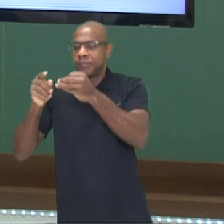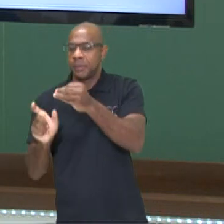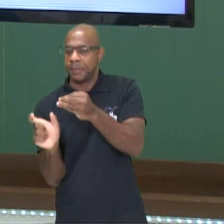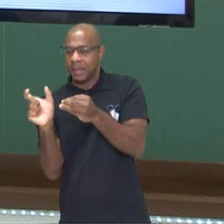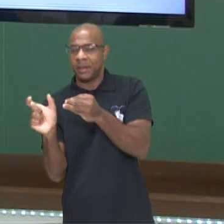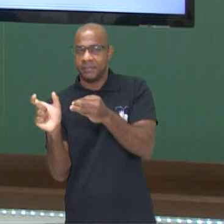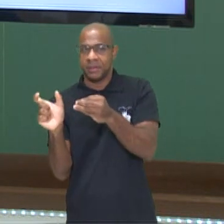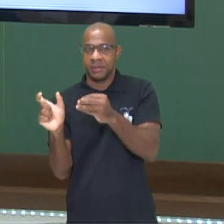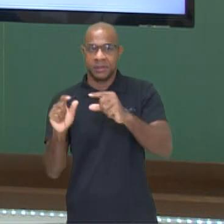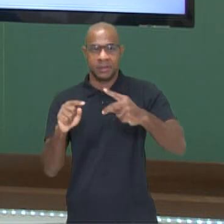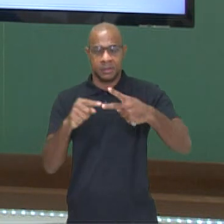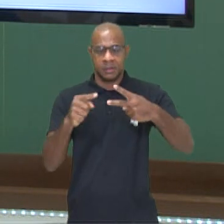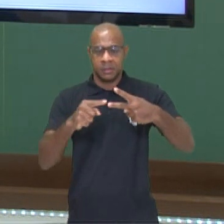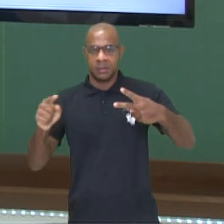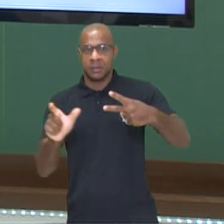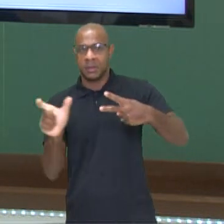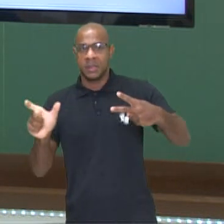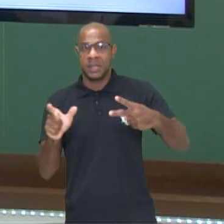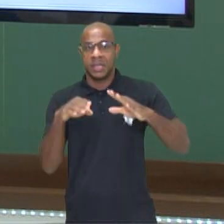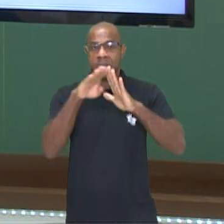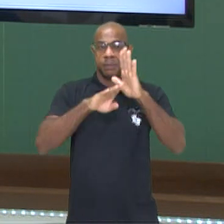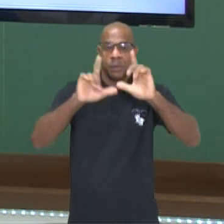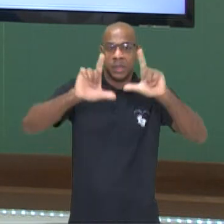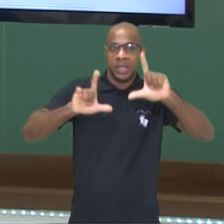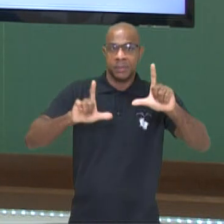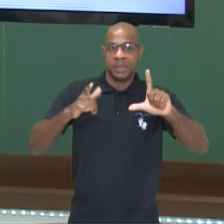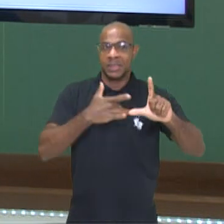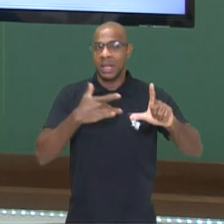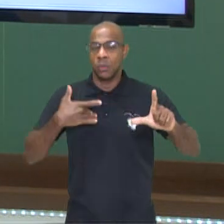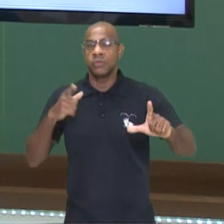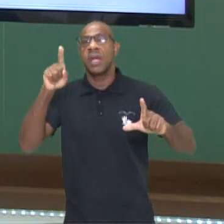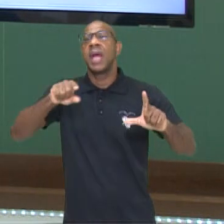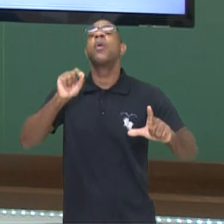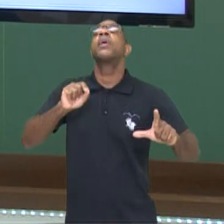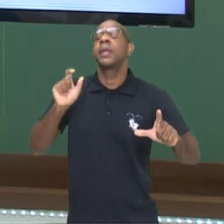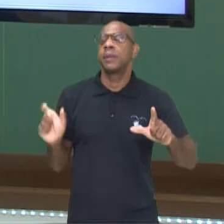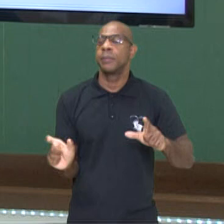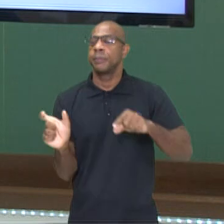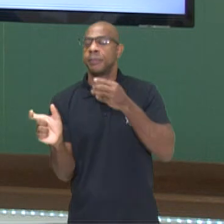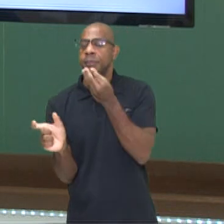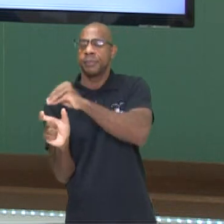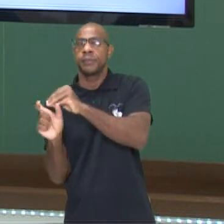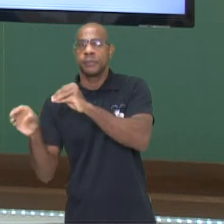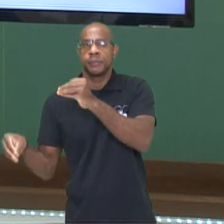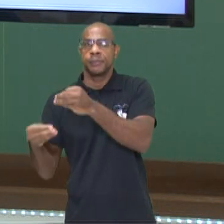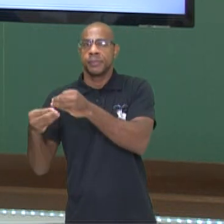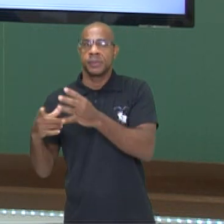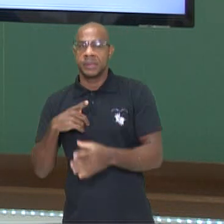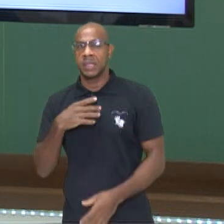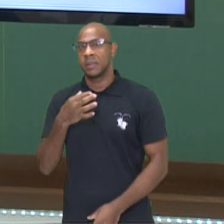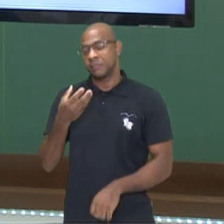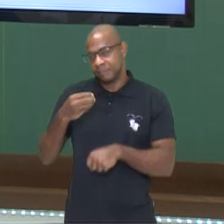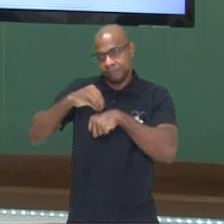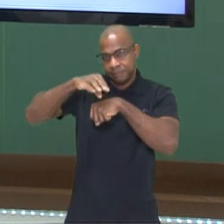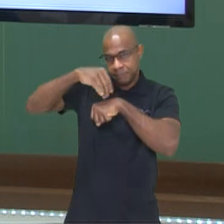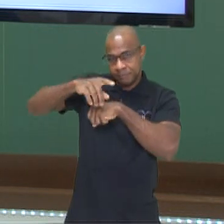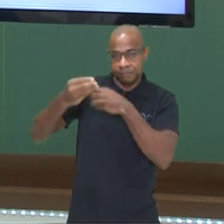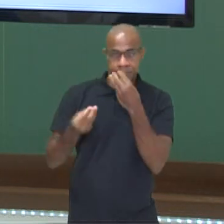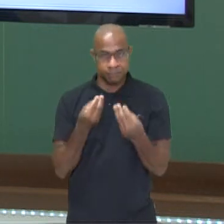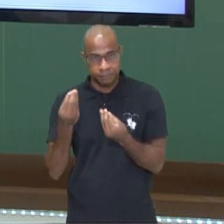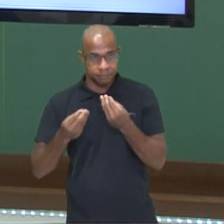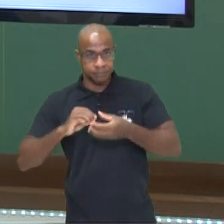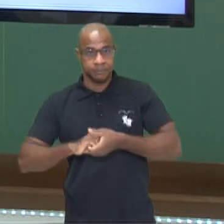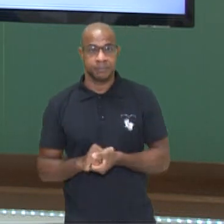palavra? Esses programas sobre saúde são o quê? Nós temos alguma sugestão aqui. Esses programas